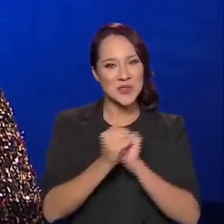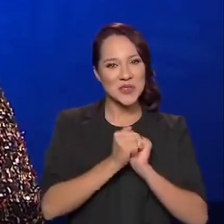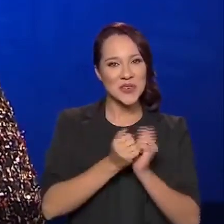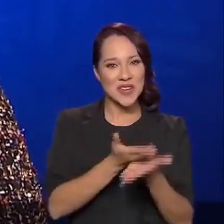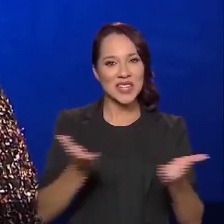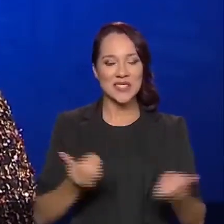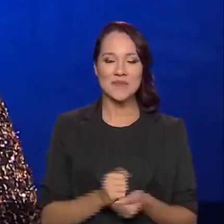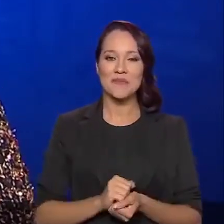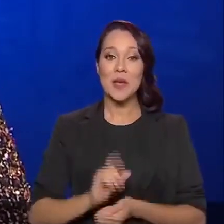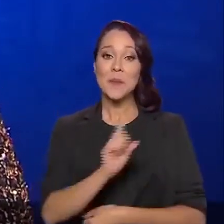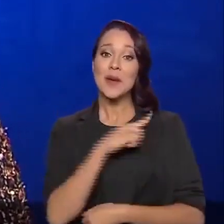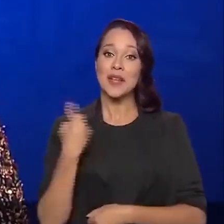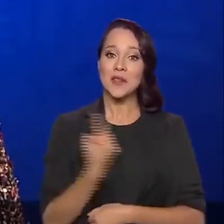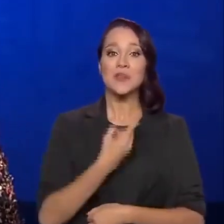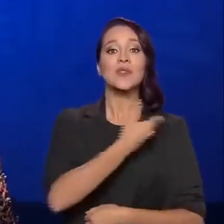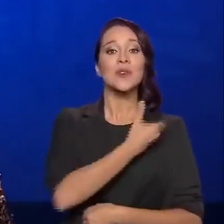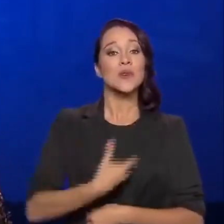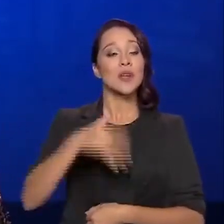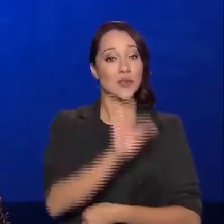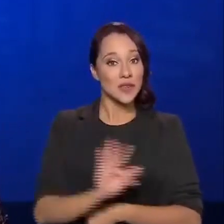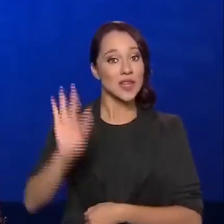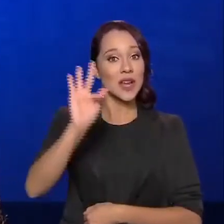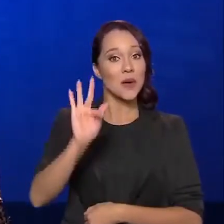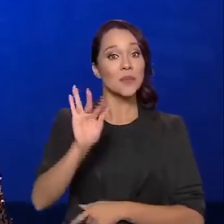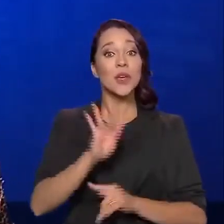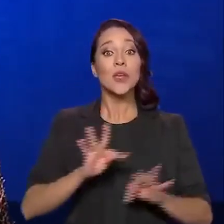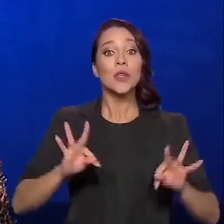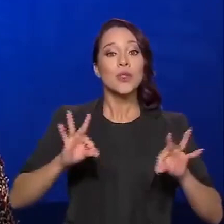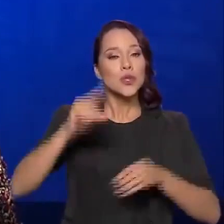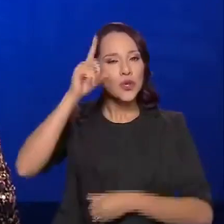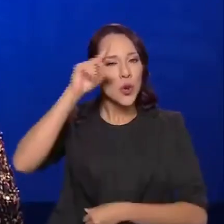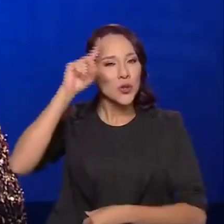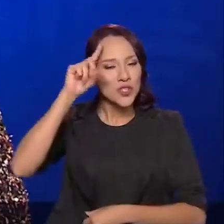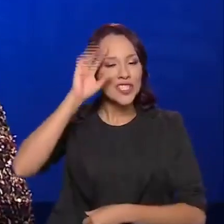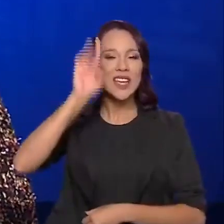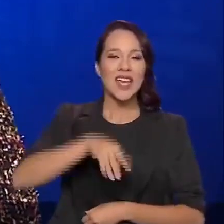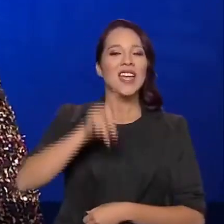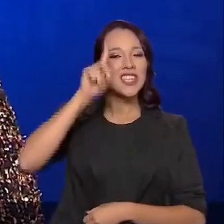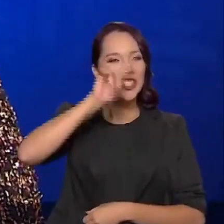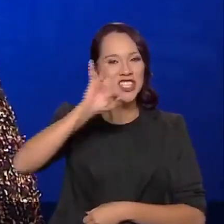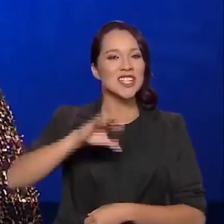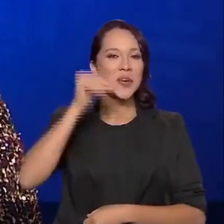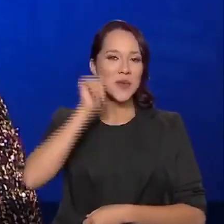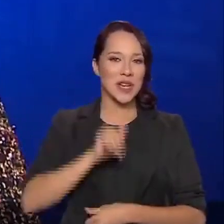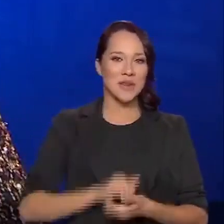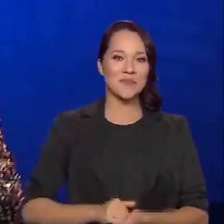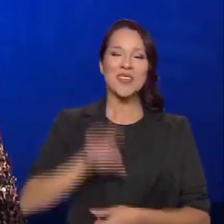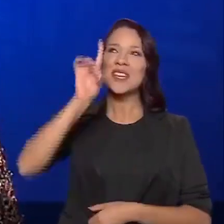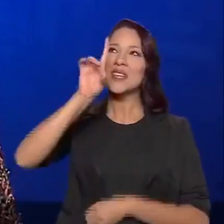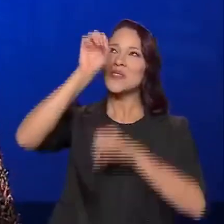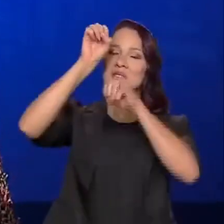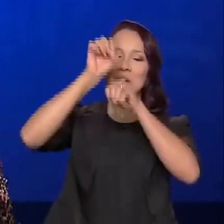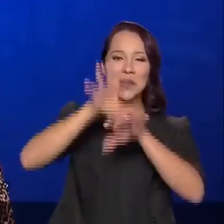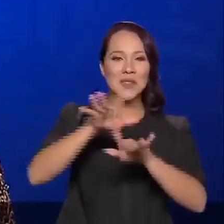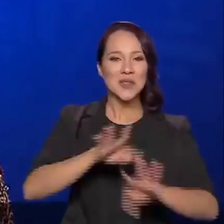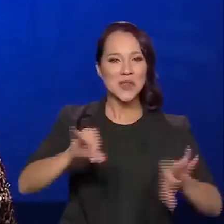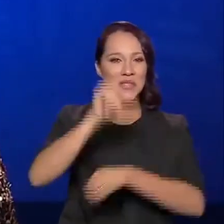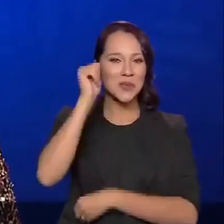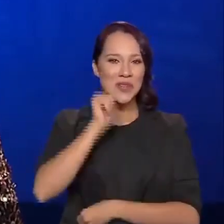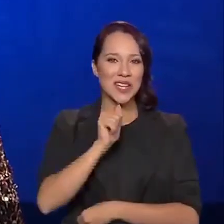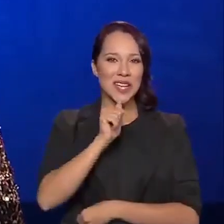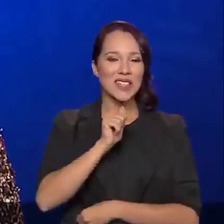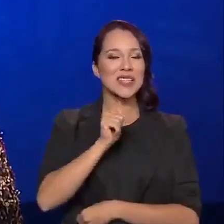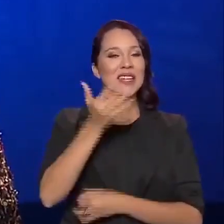com elas. Para nós, do governo federal, todos os dias são da mulher. Que Deus abençoe todas